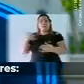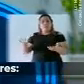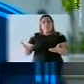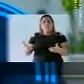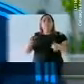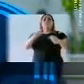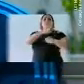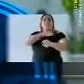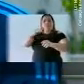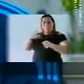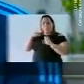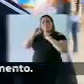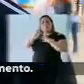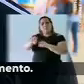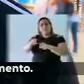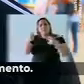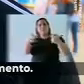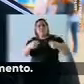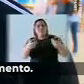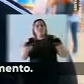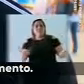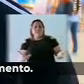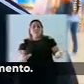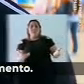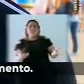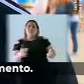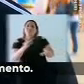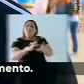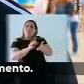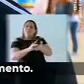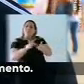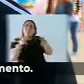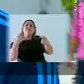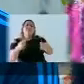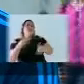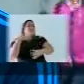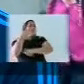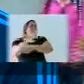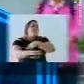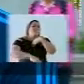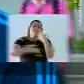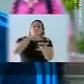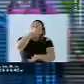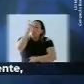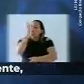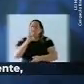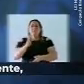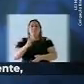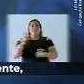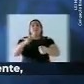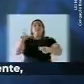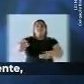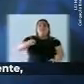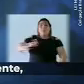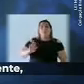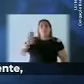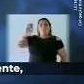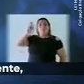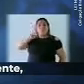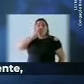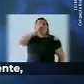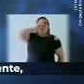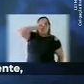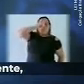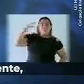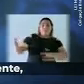ser afeto a todos os setores, saúde, educação. Sem médico, sem atendimento, sem medicamento, essa bagunça tem que acabar. Só elegendo um presidente